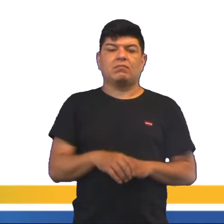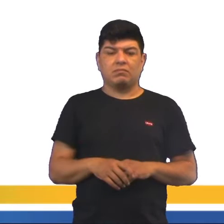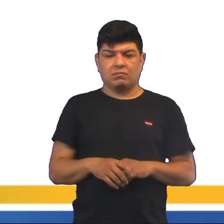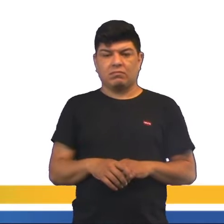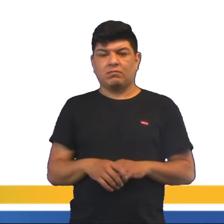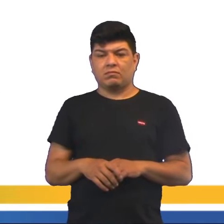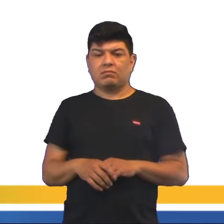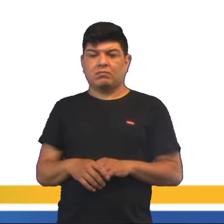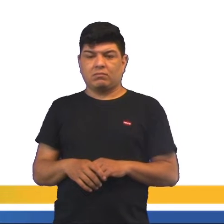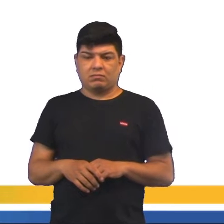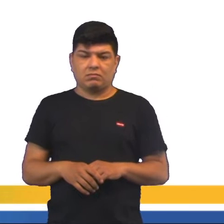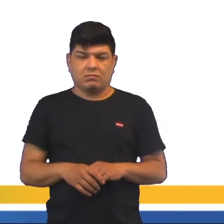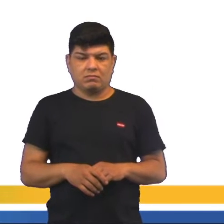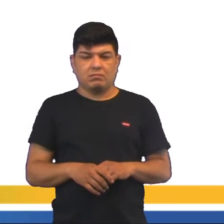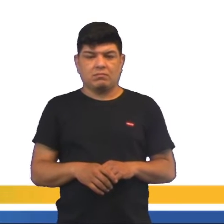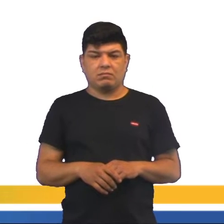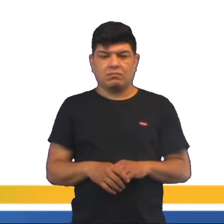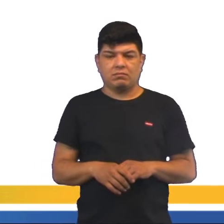já coloca aí